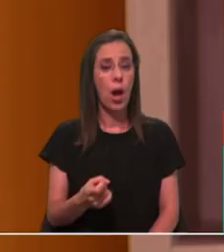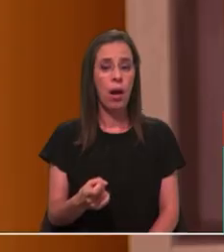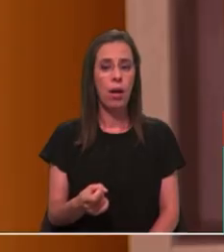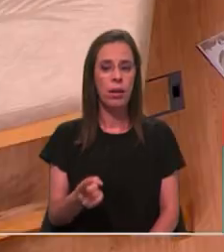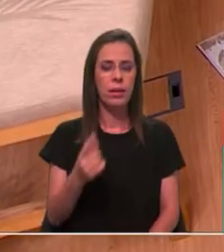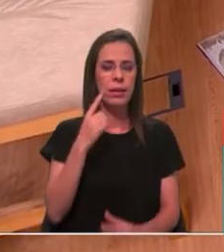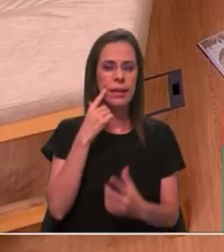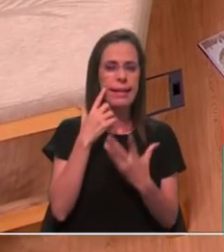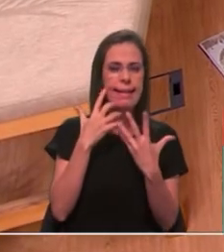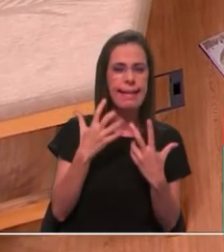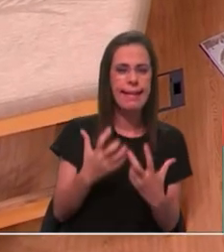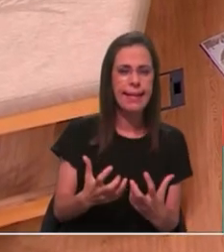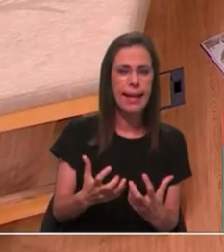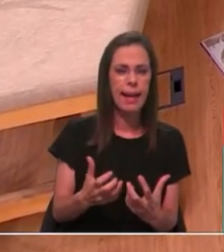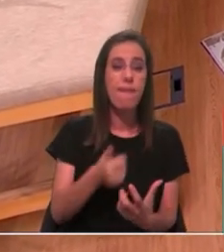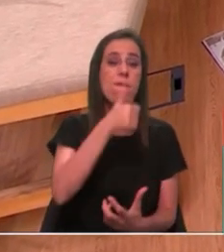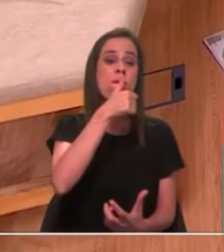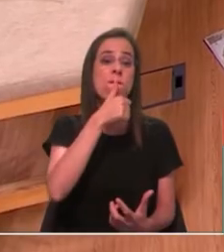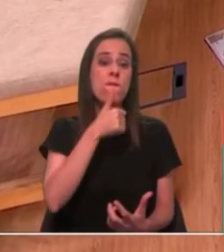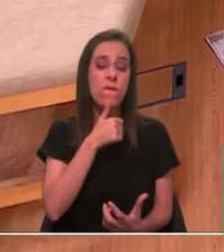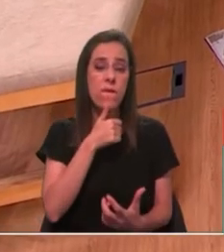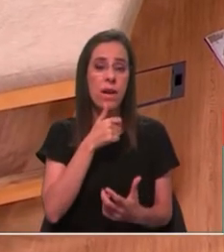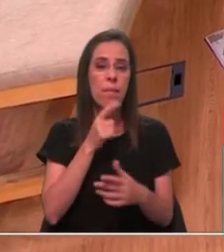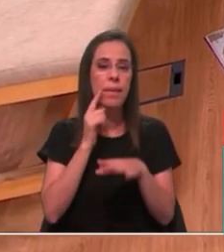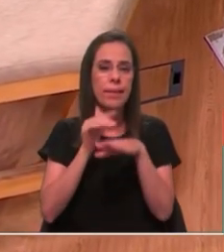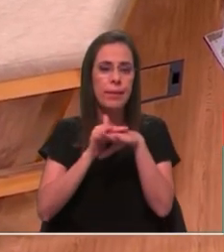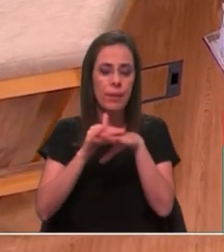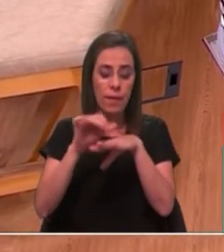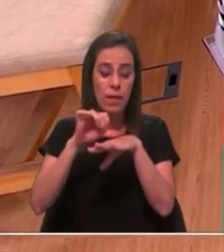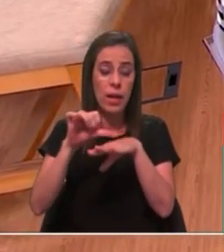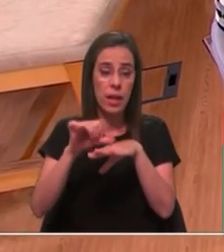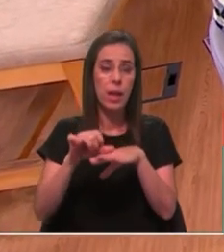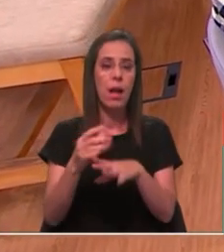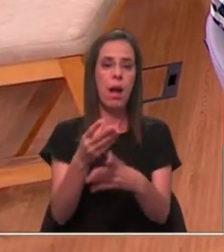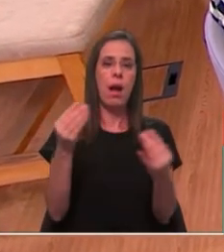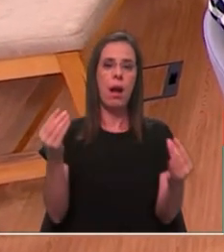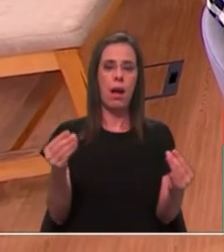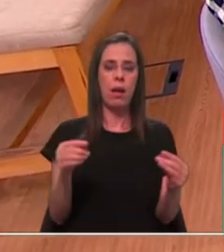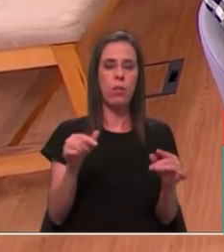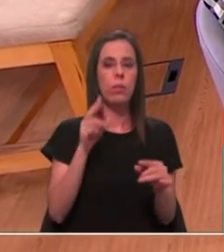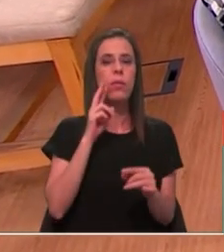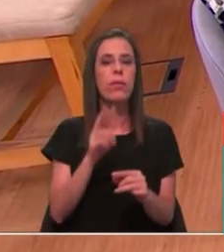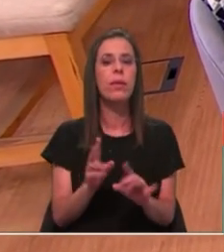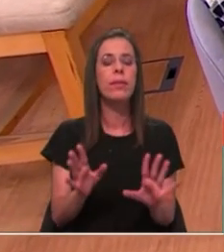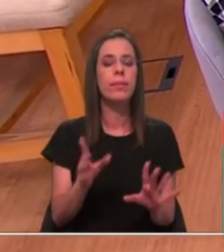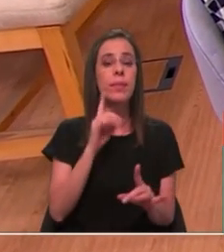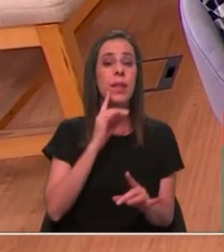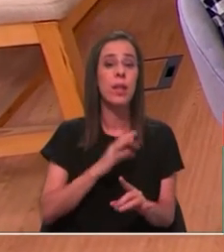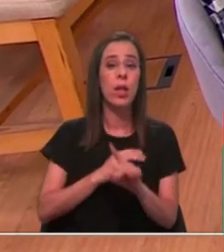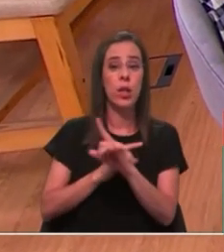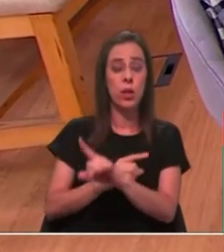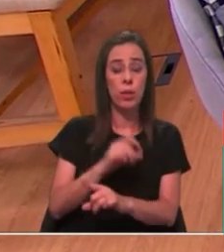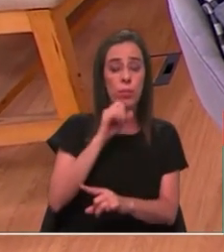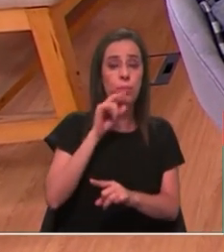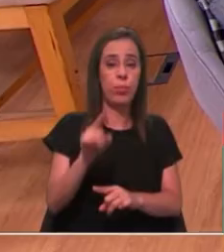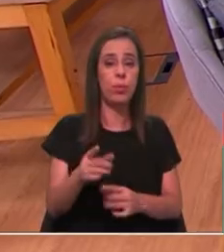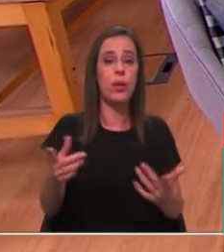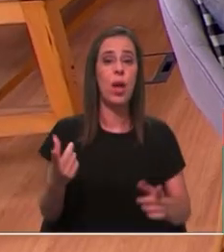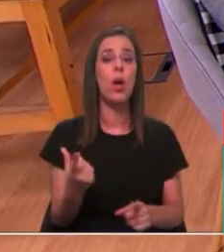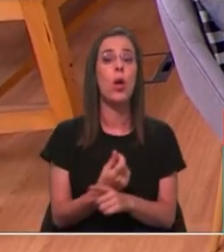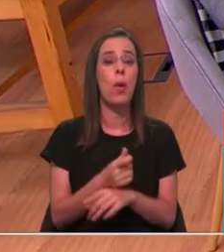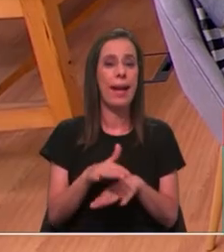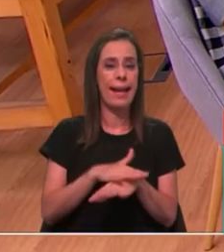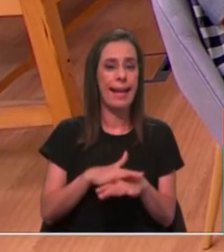mais secas, podem até ficar vermelhas e esfolar. E temos assistido a muitos casos destes hoje em dia. Portanto, é o caso desta senhora que provavelmente comprou um